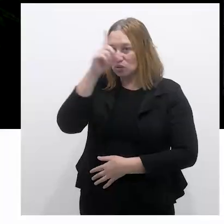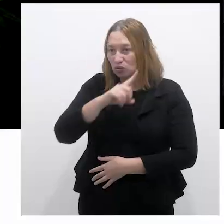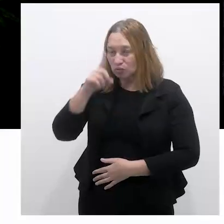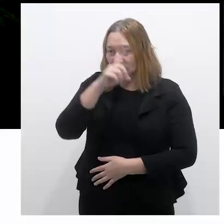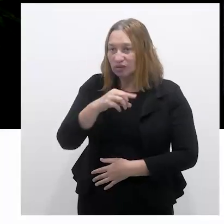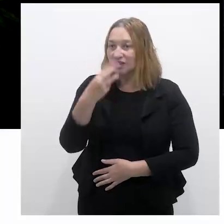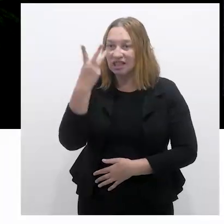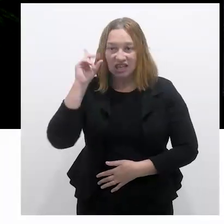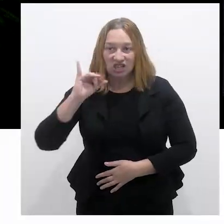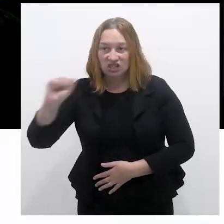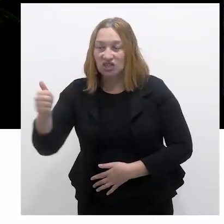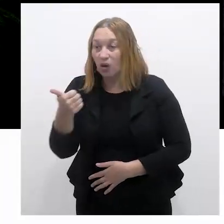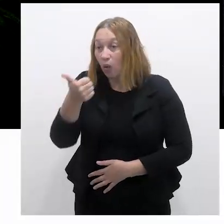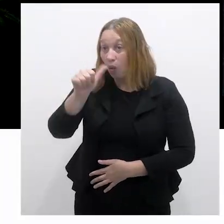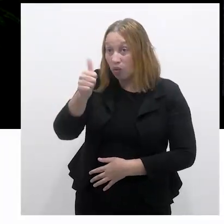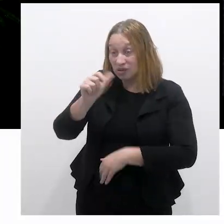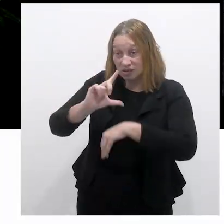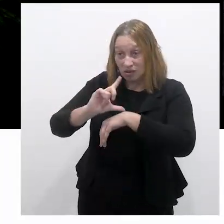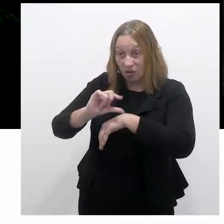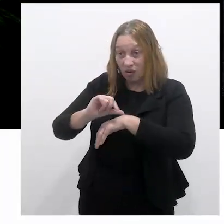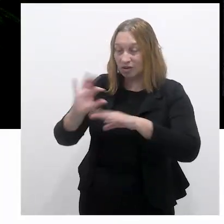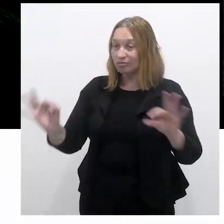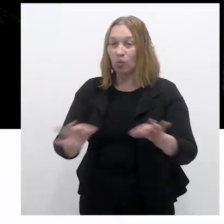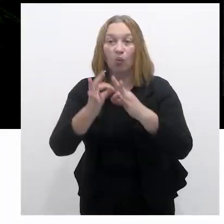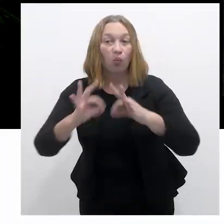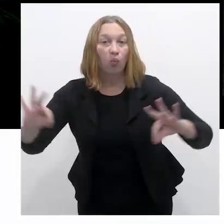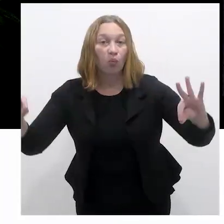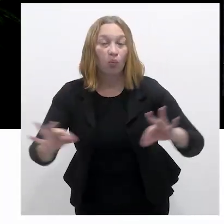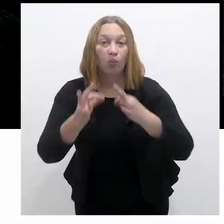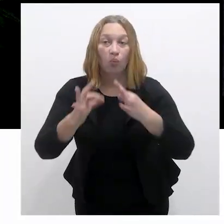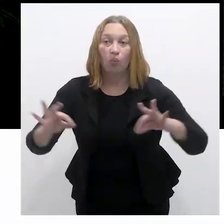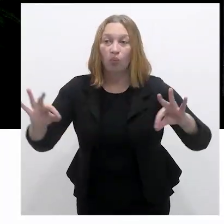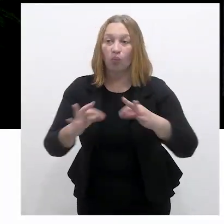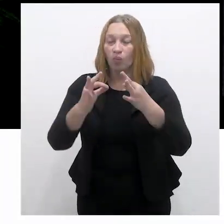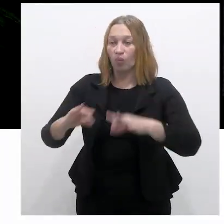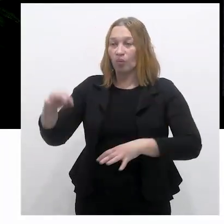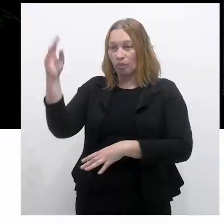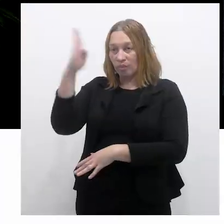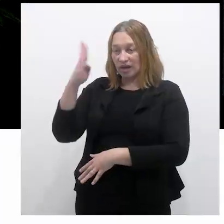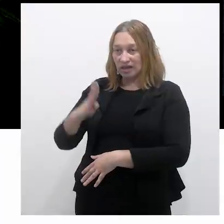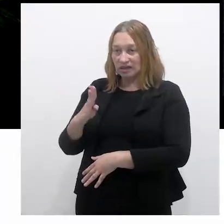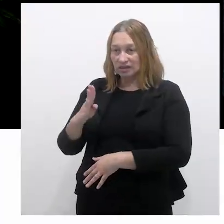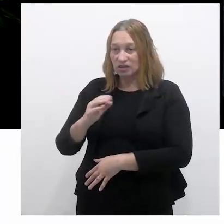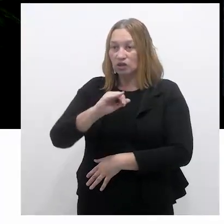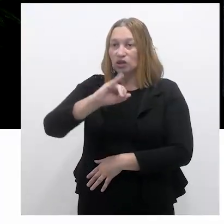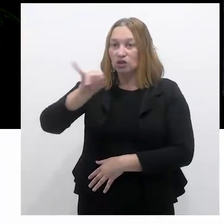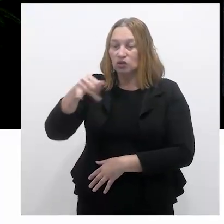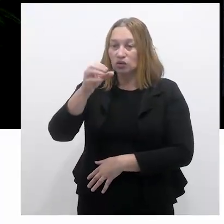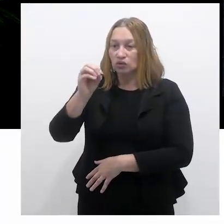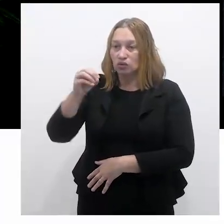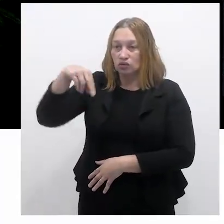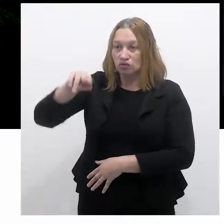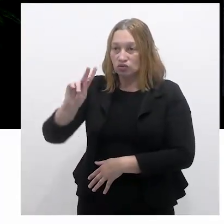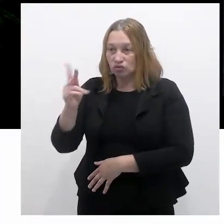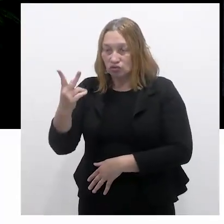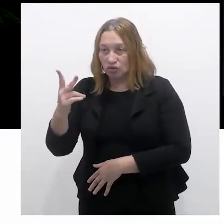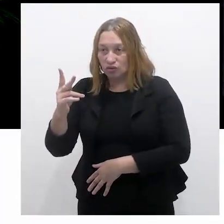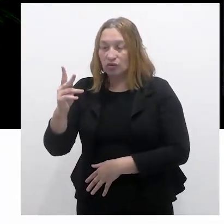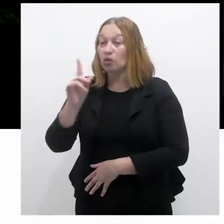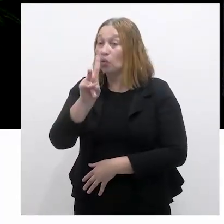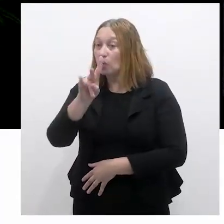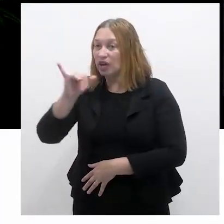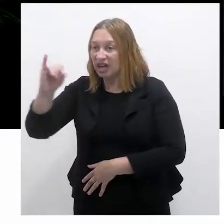sábado e domingo, 11 horas, com a gloriosa Orquestra Sinfônica Brasileira. Não percam, trilhas de John